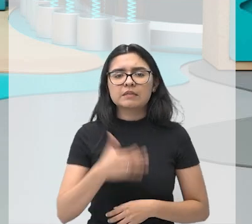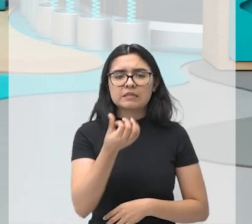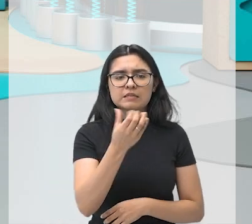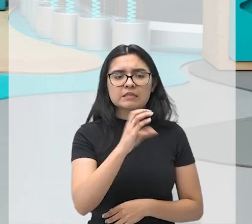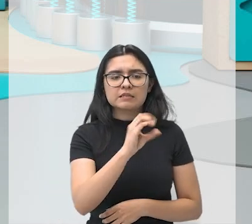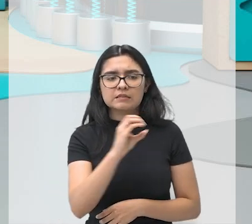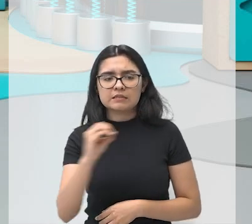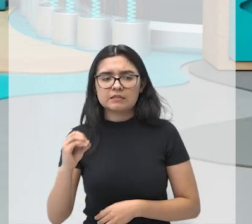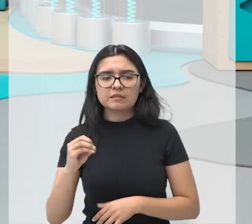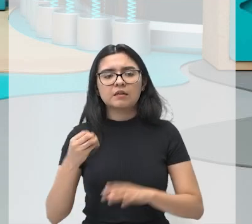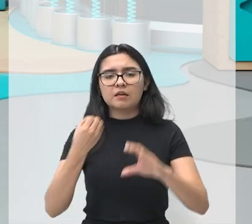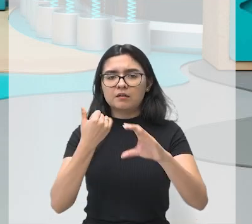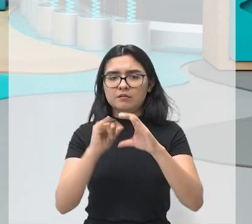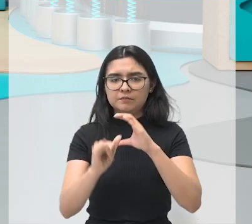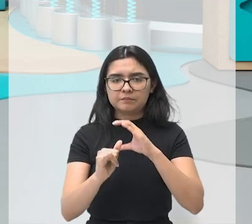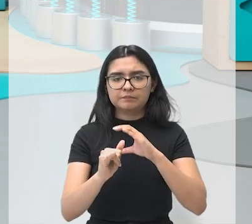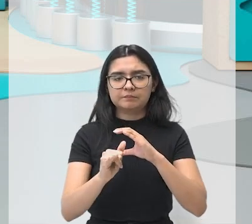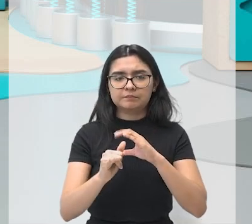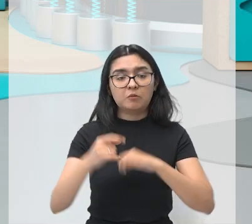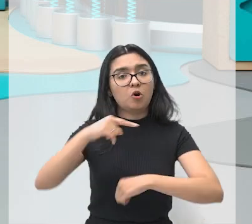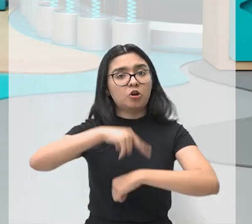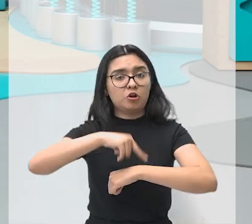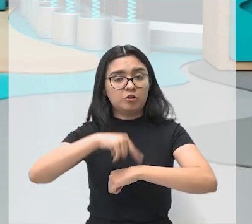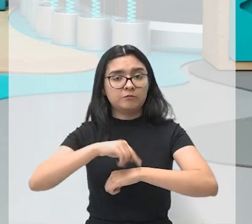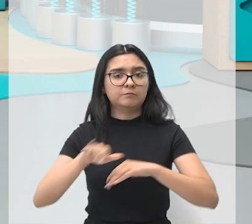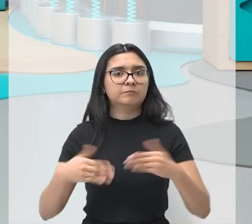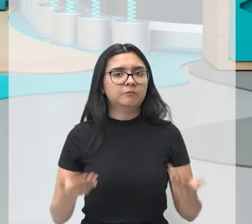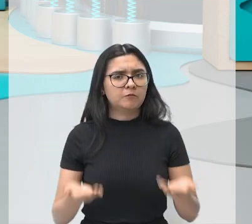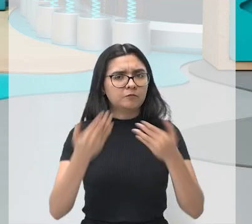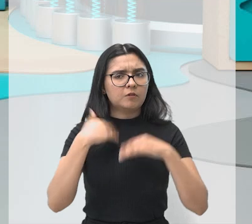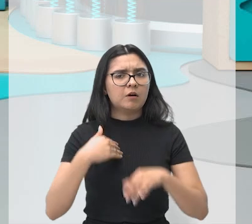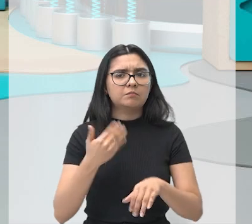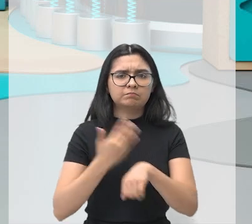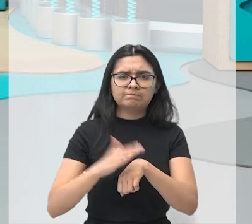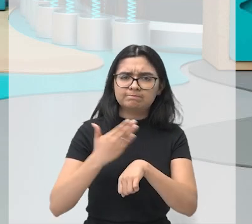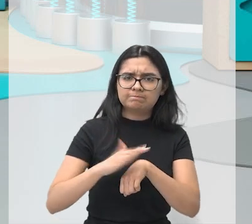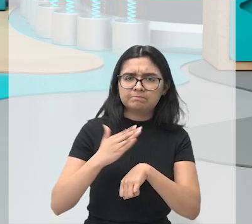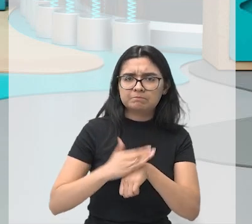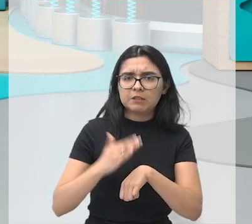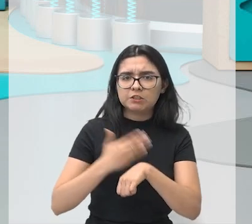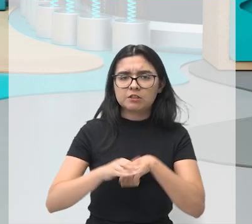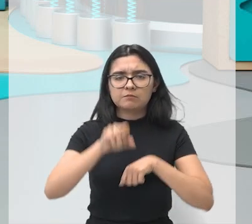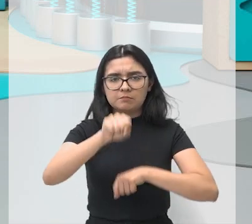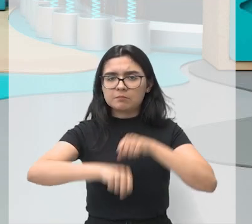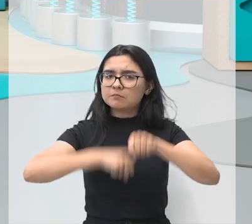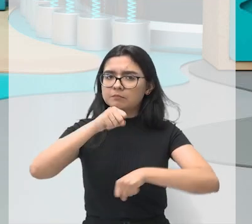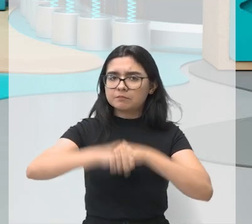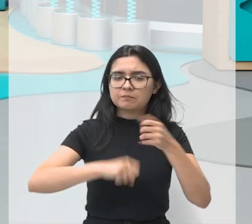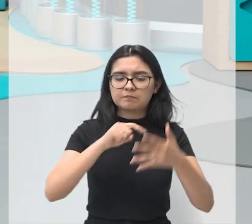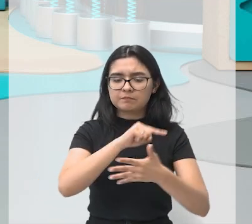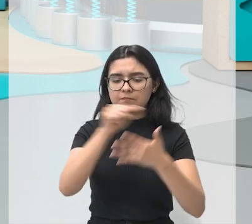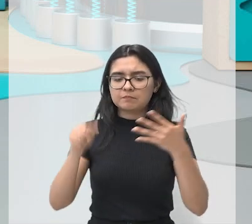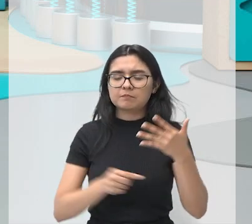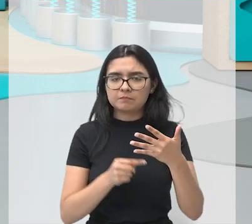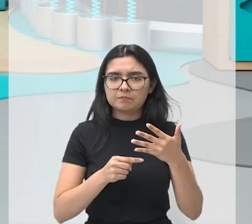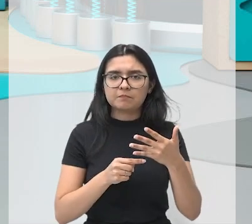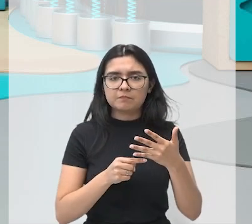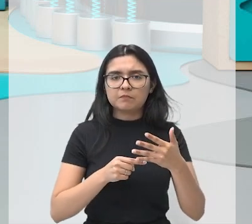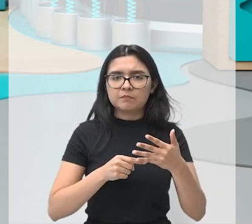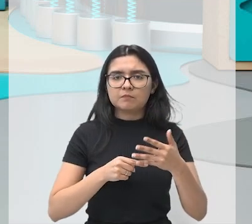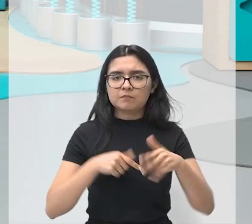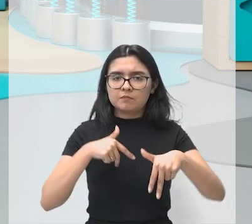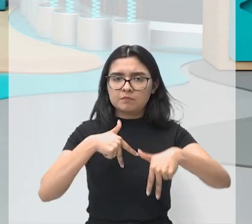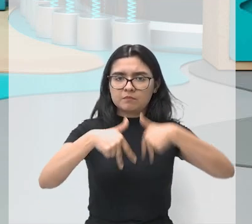600 quilocalorias por hora. Então, bora botar para pedalar, vamos botar para praticar as atividades do mini